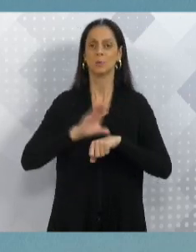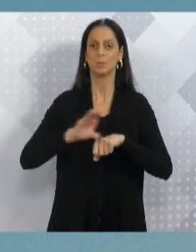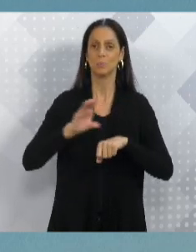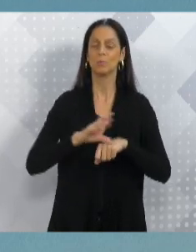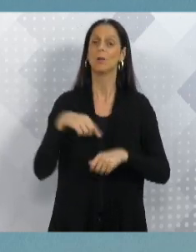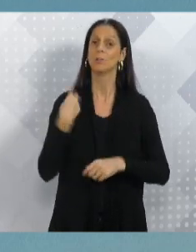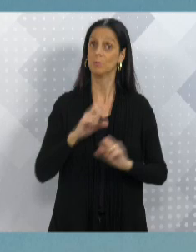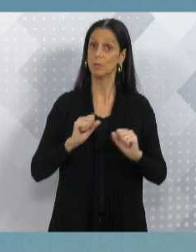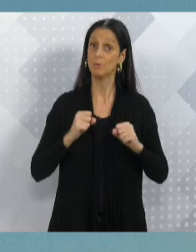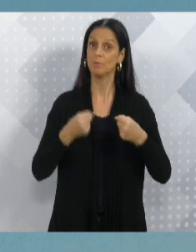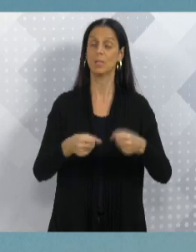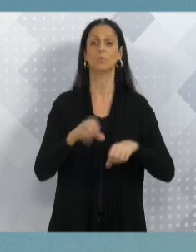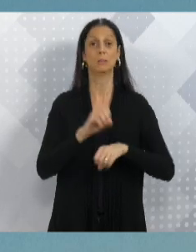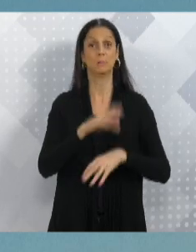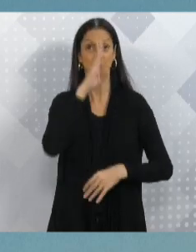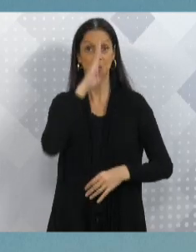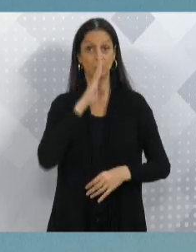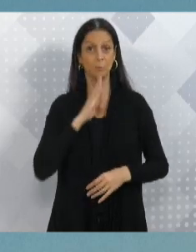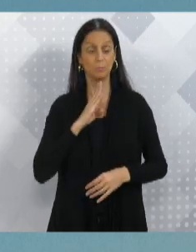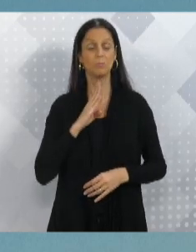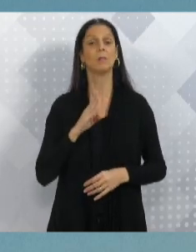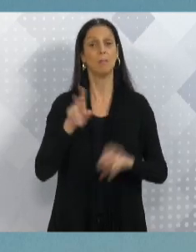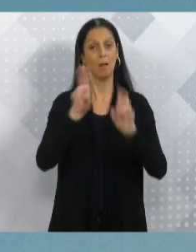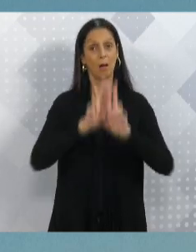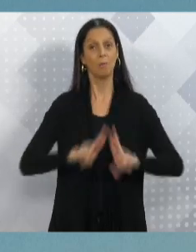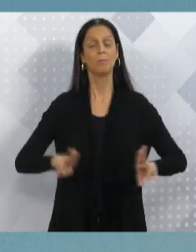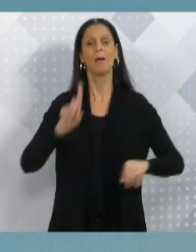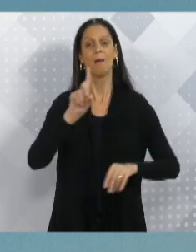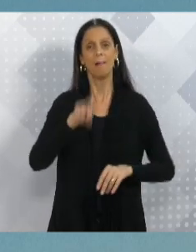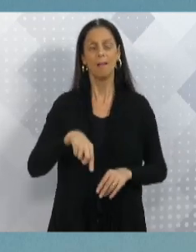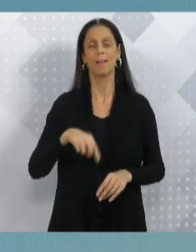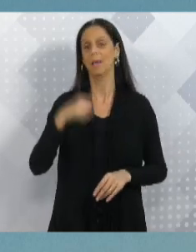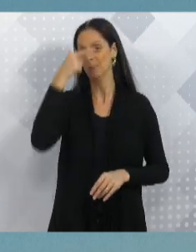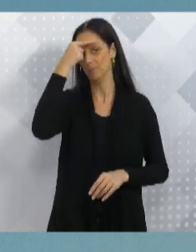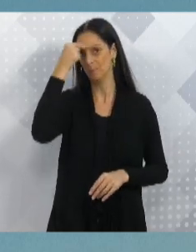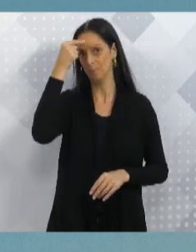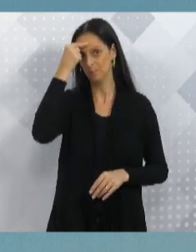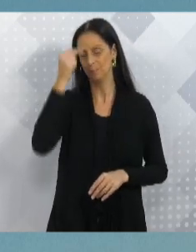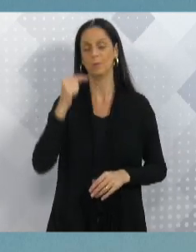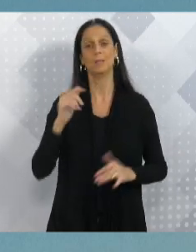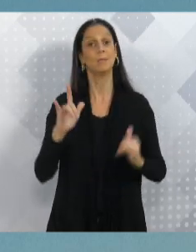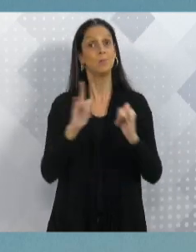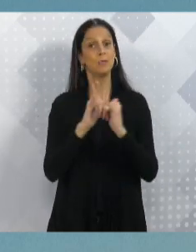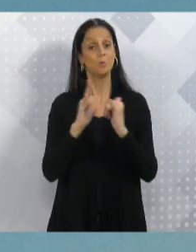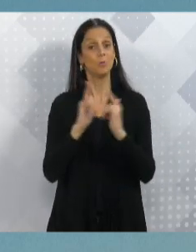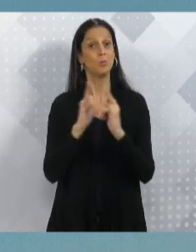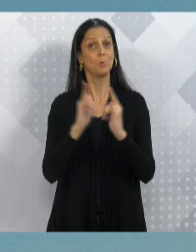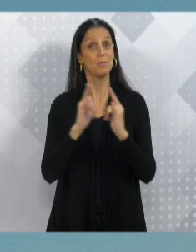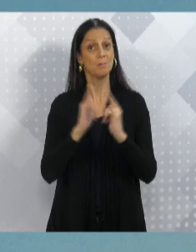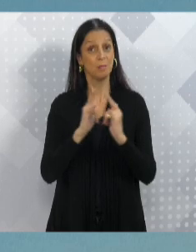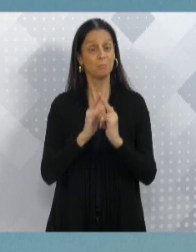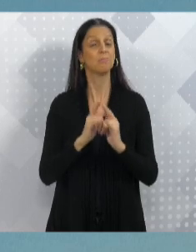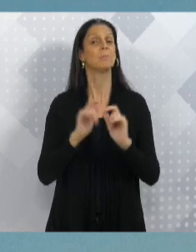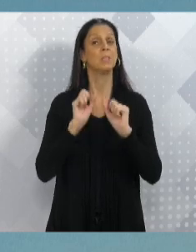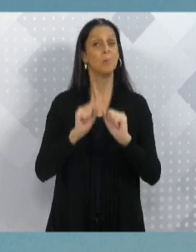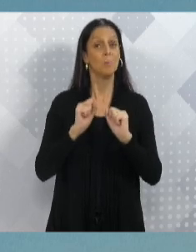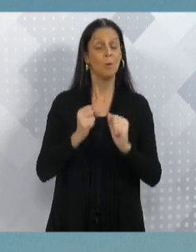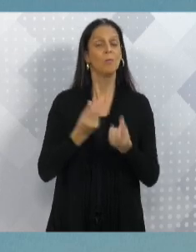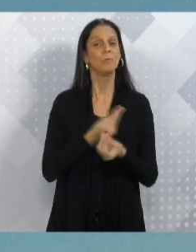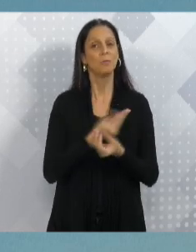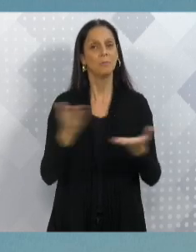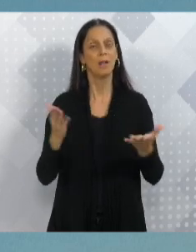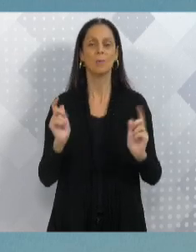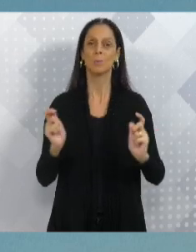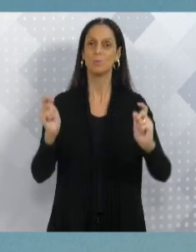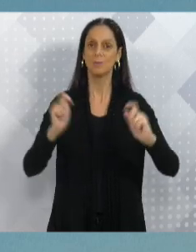ensino público gratuito de qualidade, e a UFSC é uma dessas ferramentas, é uma dessas instituições, é uma dessas formas de termos essa possibilidade